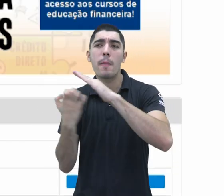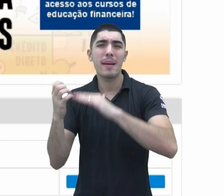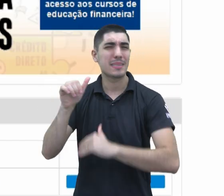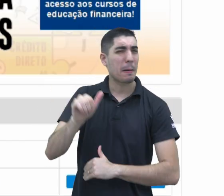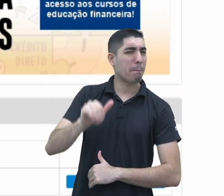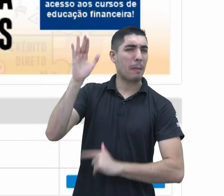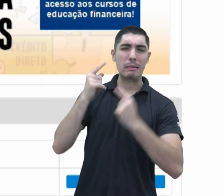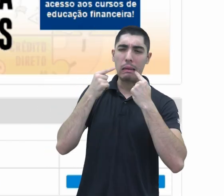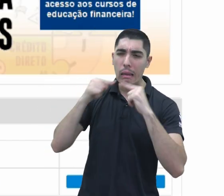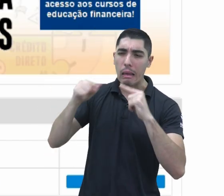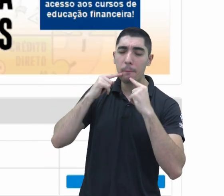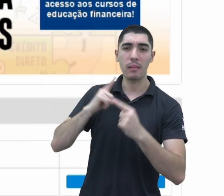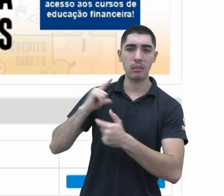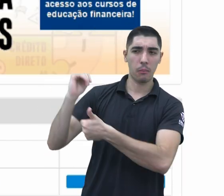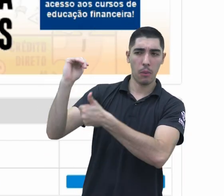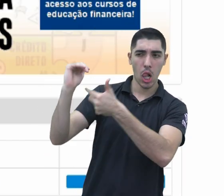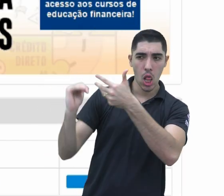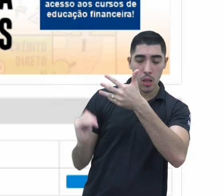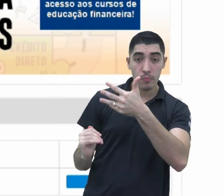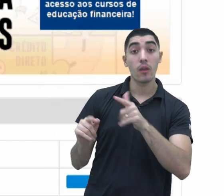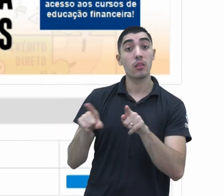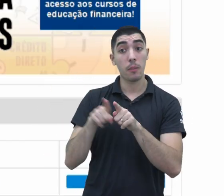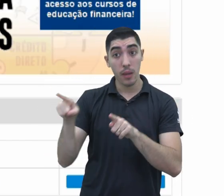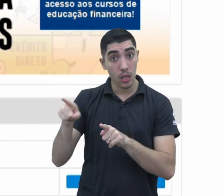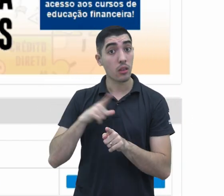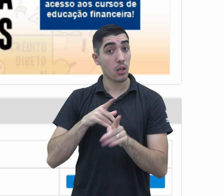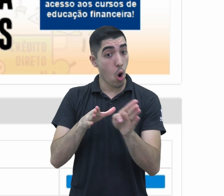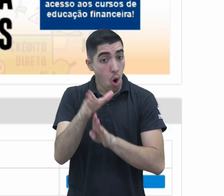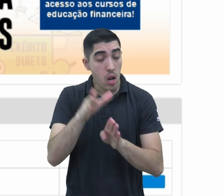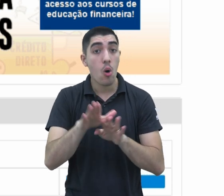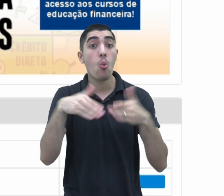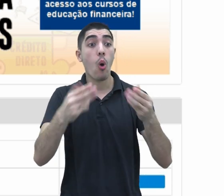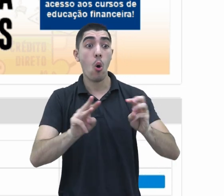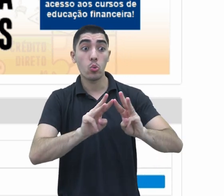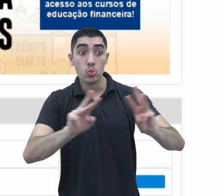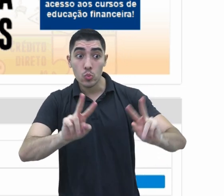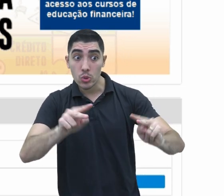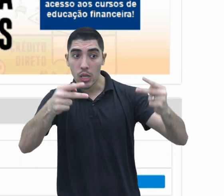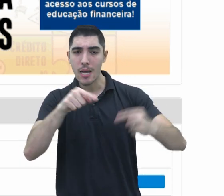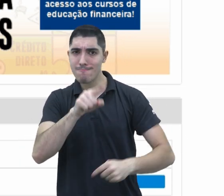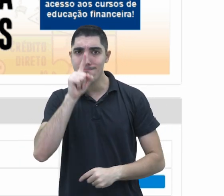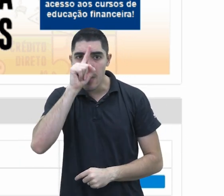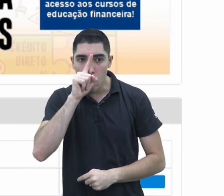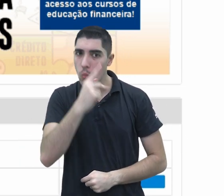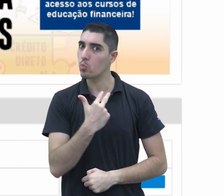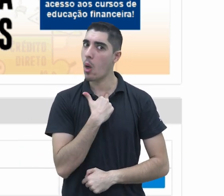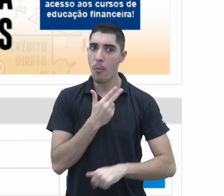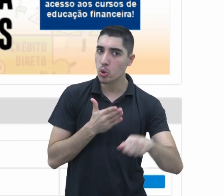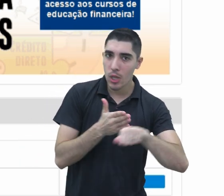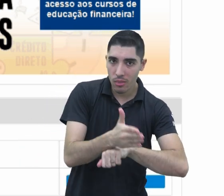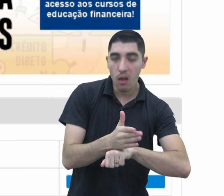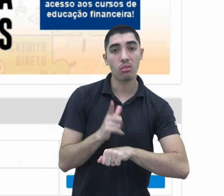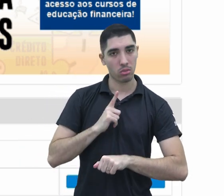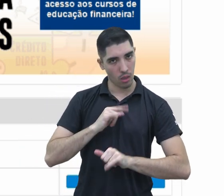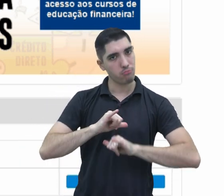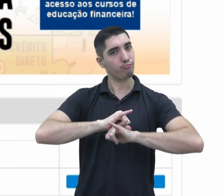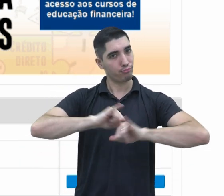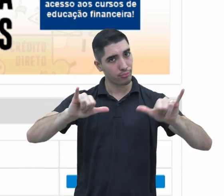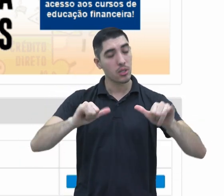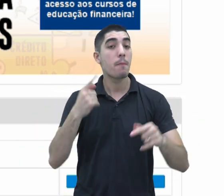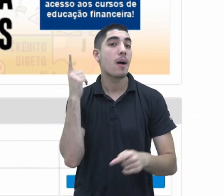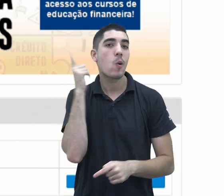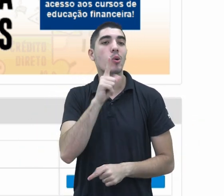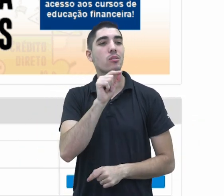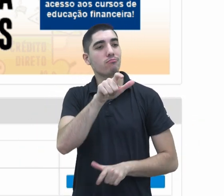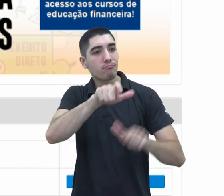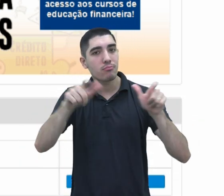mais reclamadas e orientações sobre sites que apresentam riscos e devem ser evitados. Tudo para promover